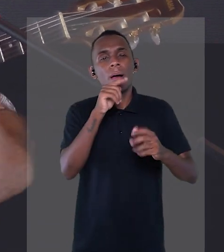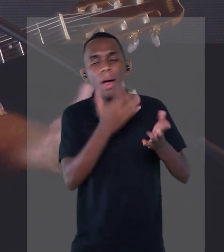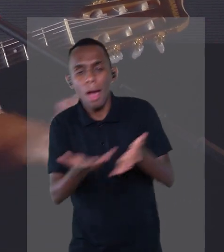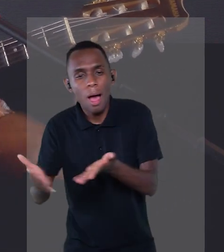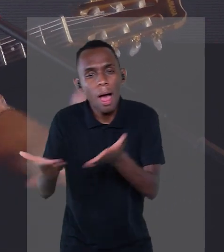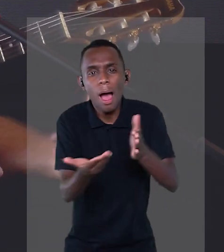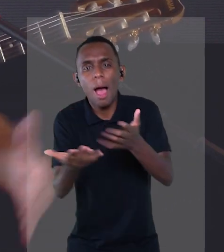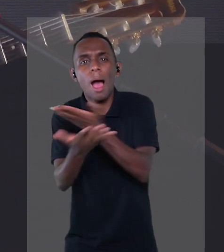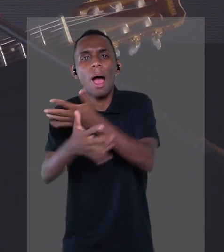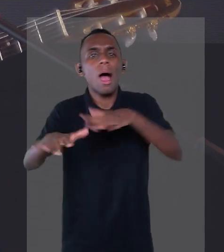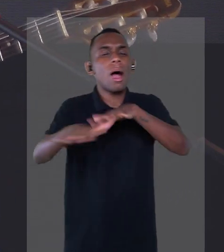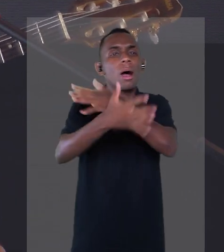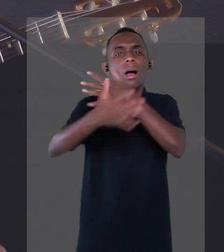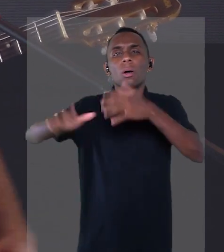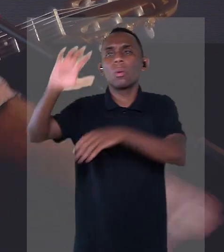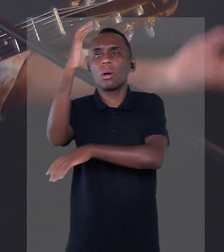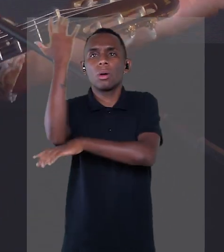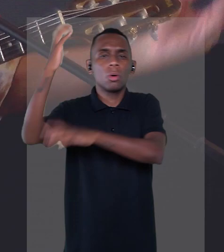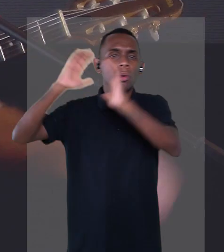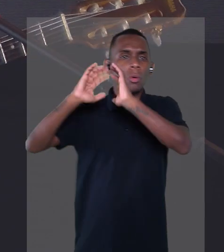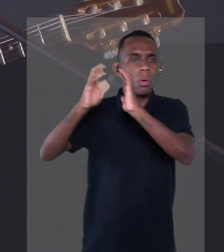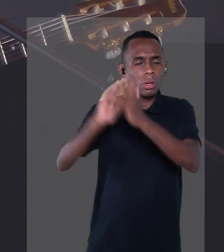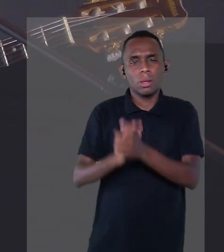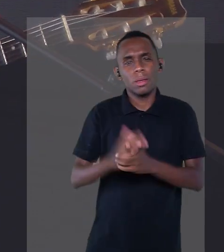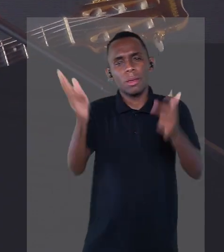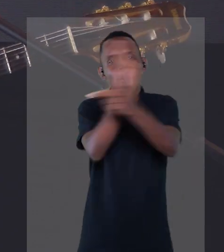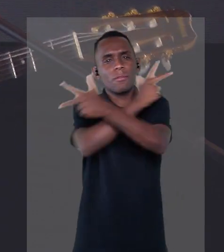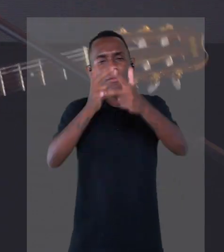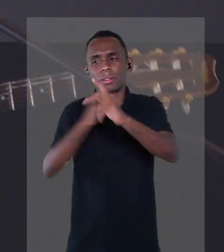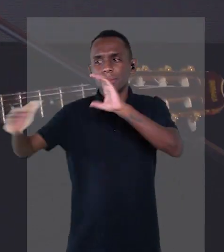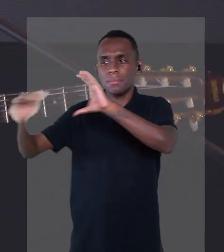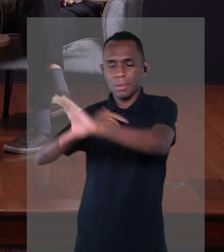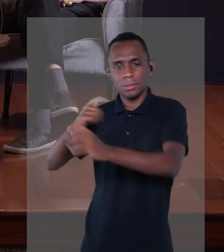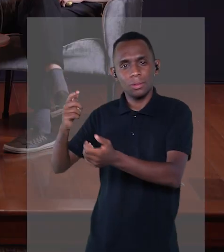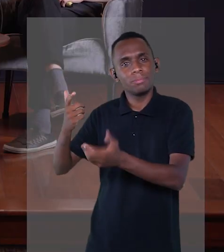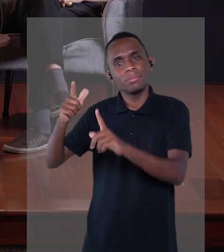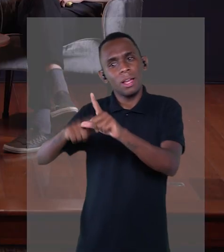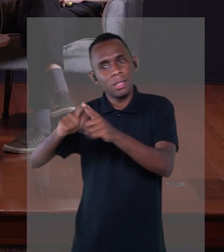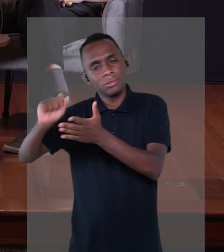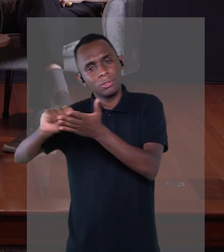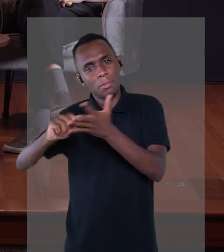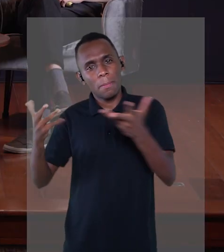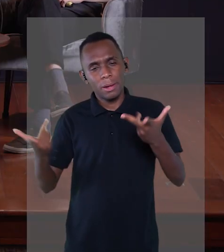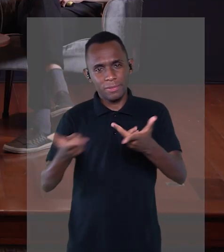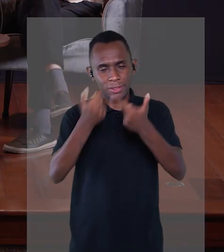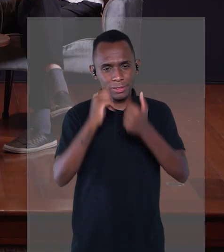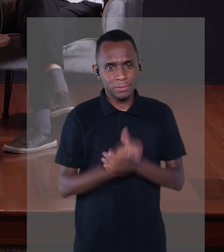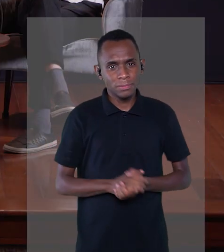vida, de coqueiro, de vento. Aí ele mandou essa letra maravilhosa aí. E é...